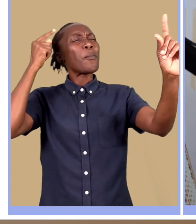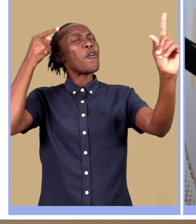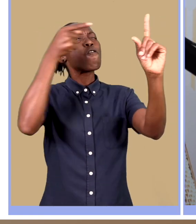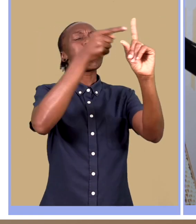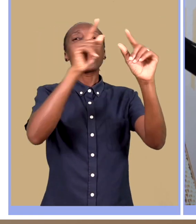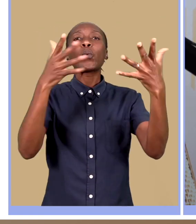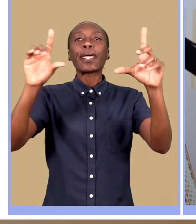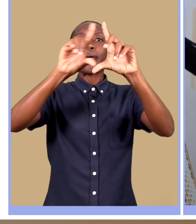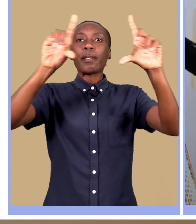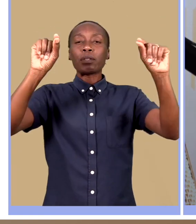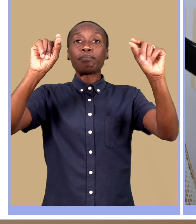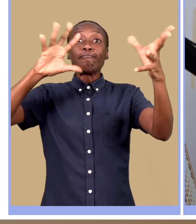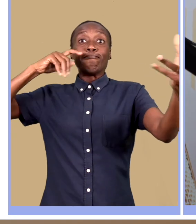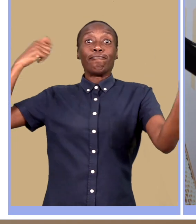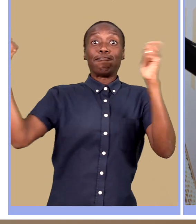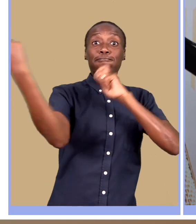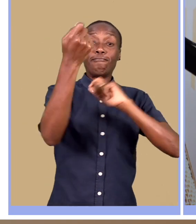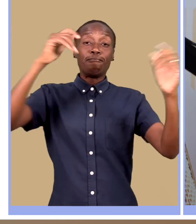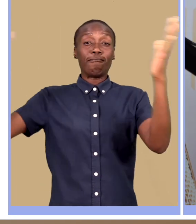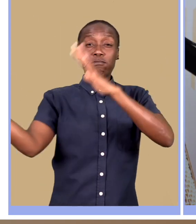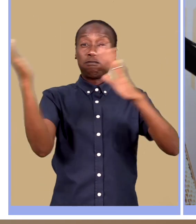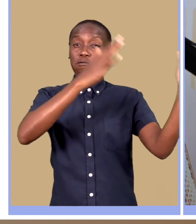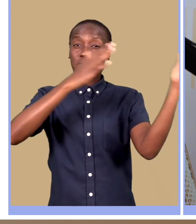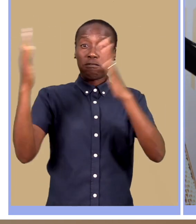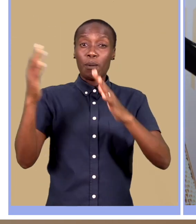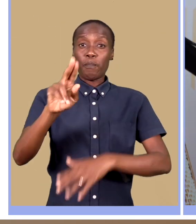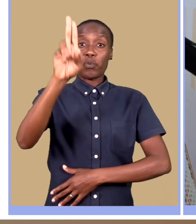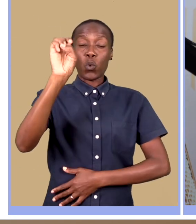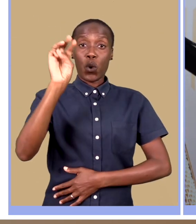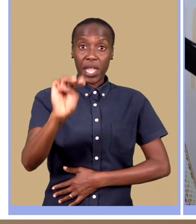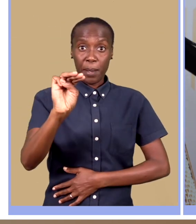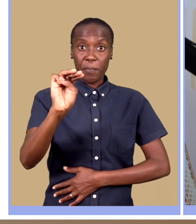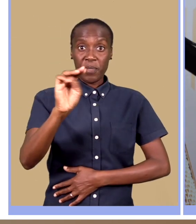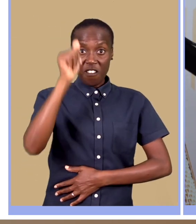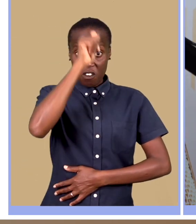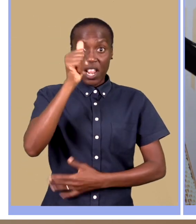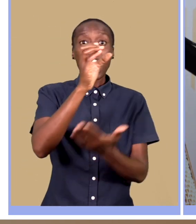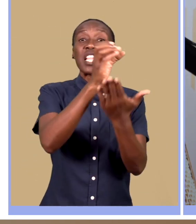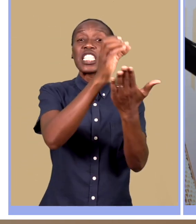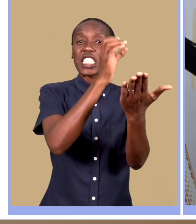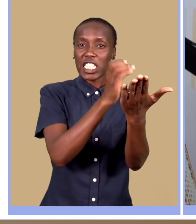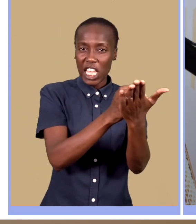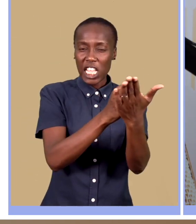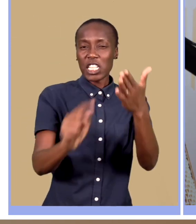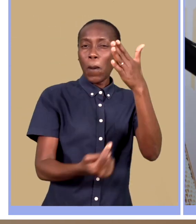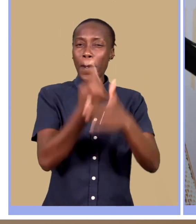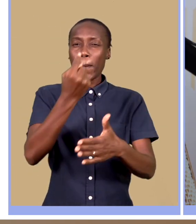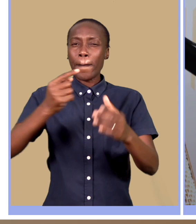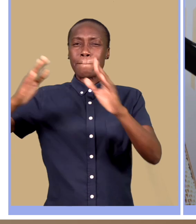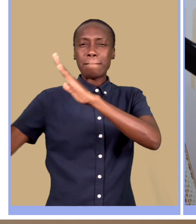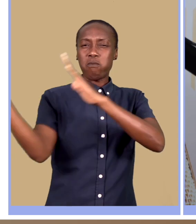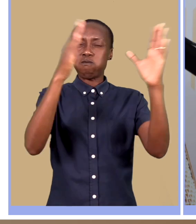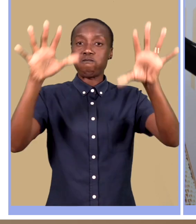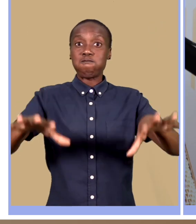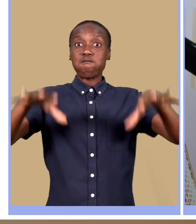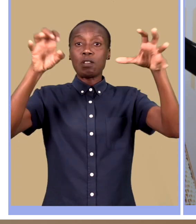climáticas. Existe na UEM, na Faculdade de Ciências, um mestrado em Gestão de Desastres